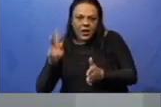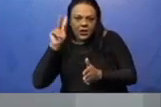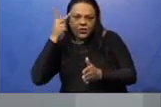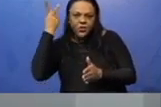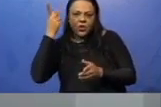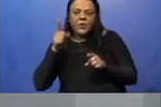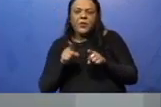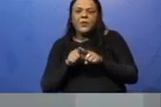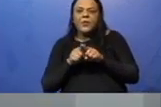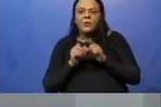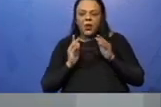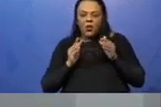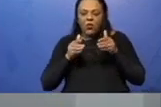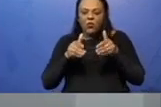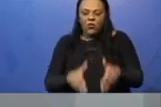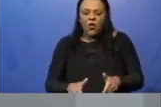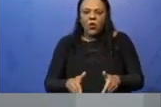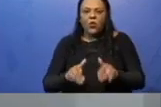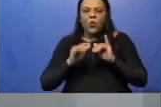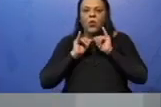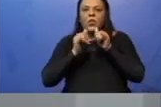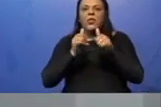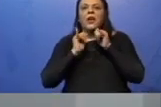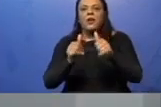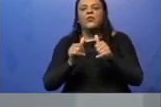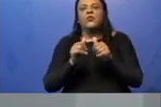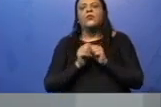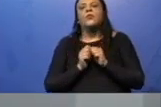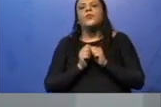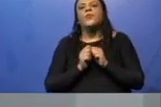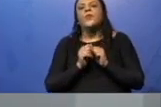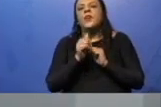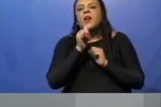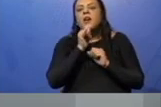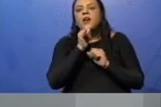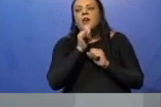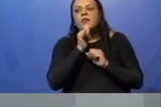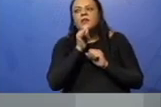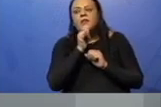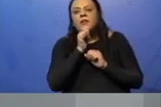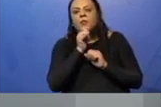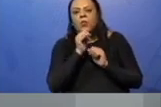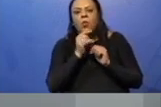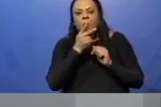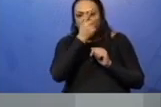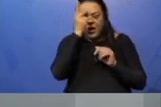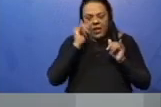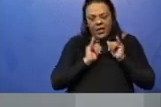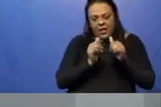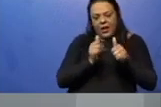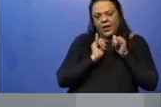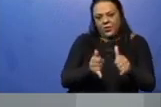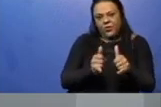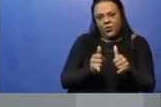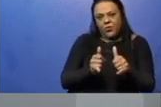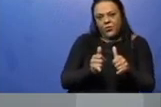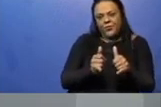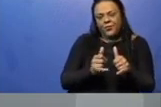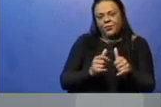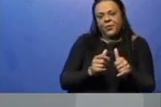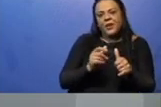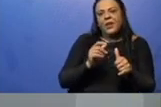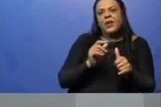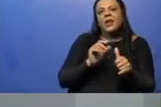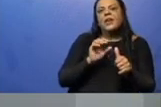né, os tipos de narrador. Por quê? Por exemplo, um narrador, quando ele é onisciente, eu tenho que